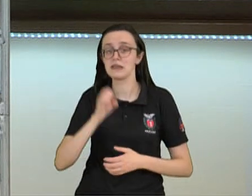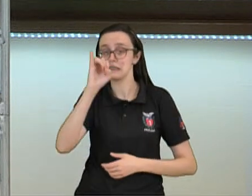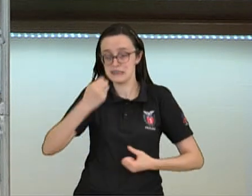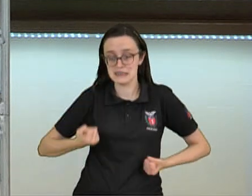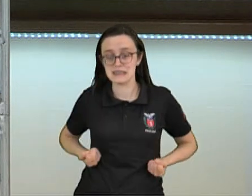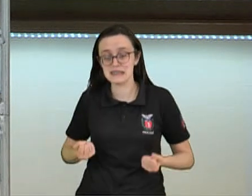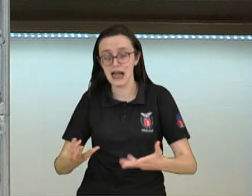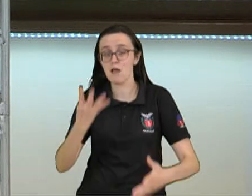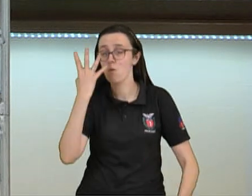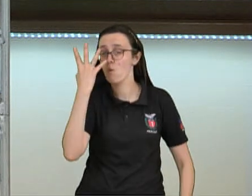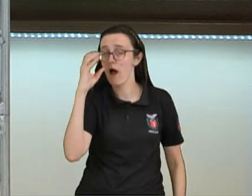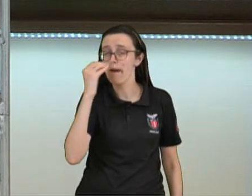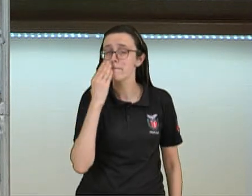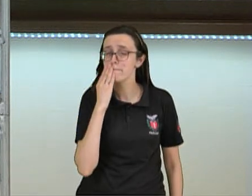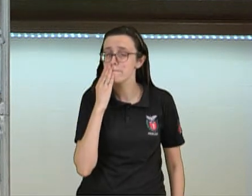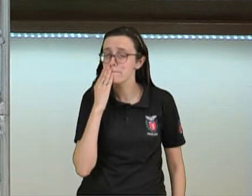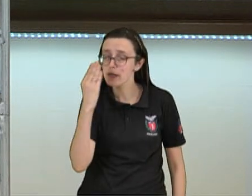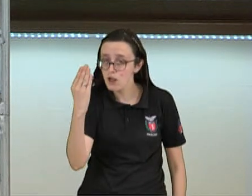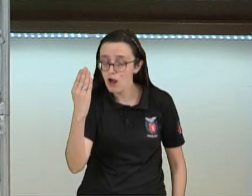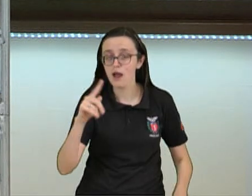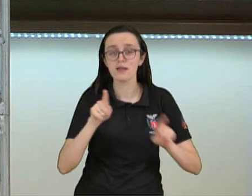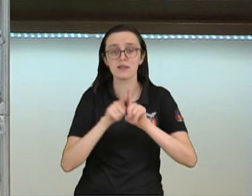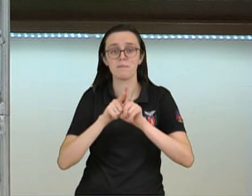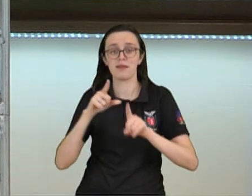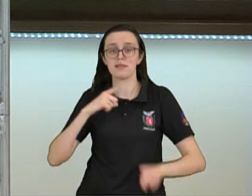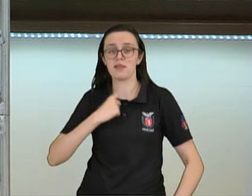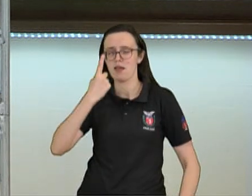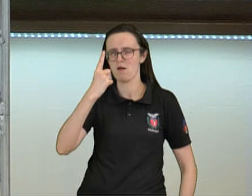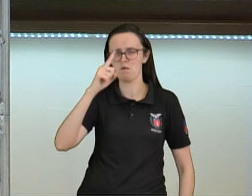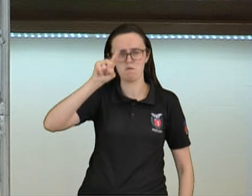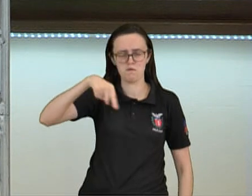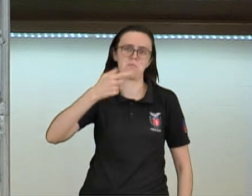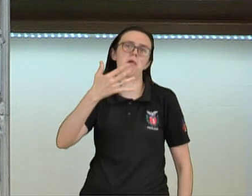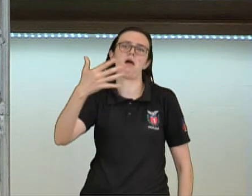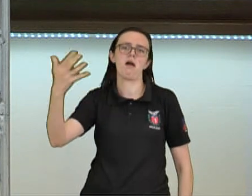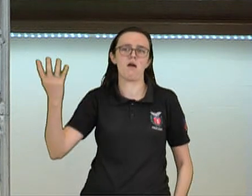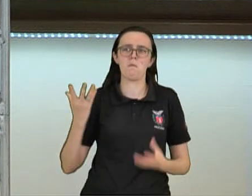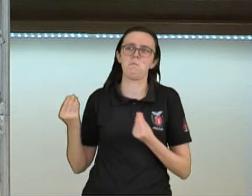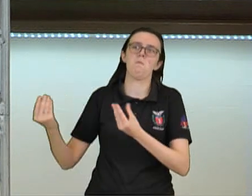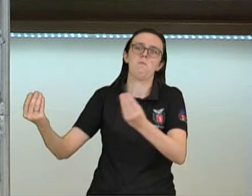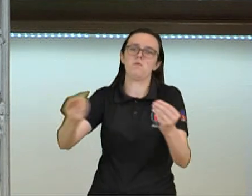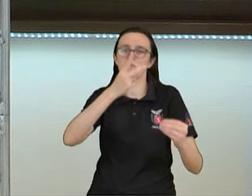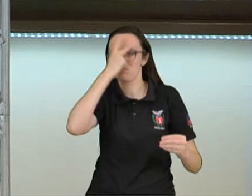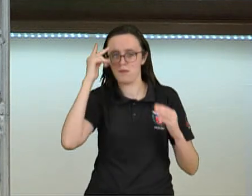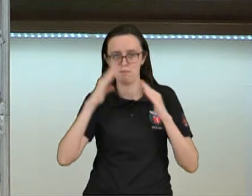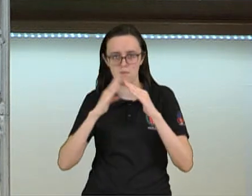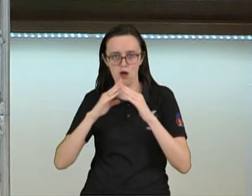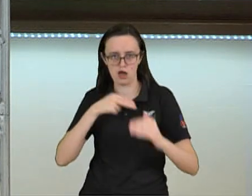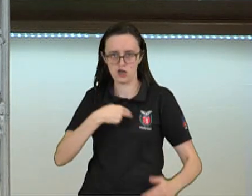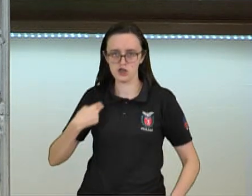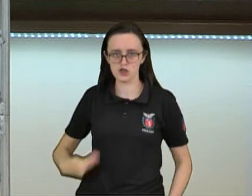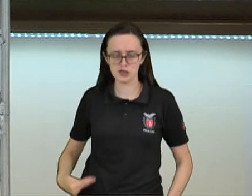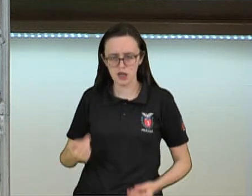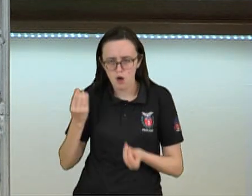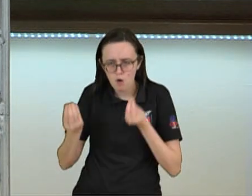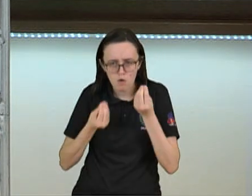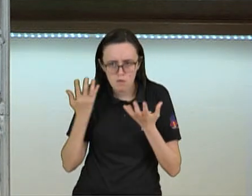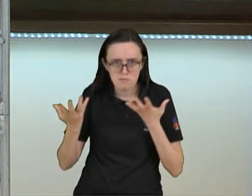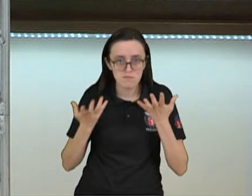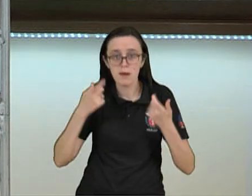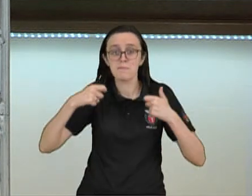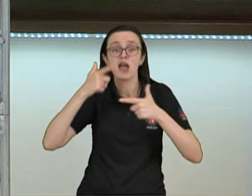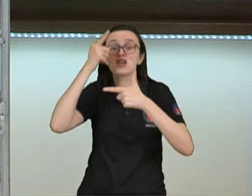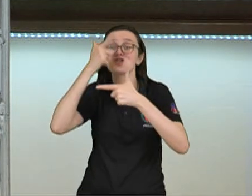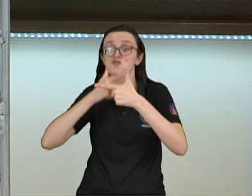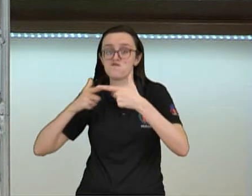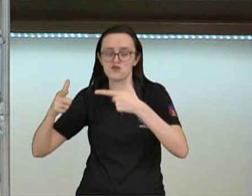gasto 40 bilhões e tem 1, alguma coisa bilhão de habitantes, para saber o valor per capita, você